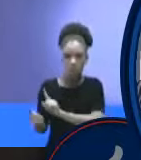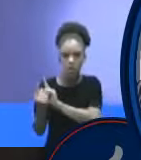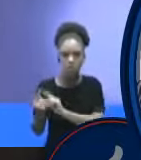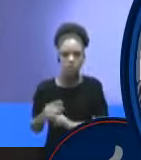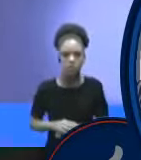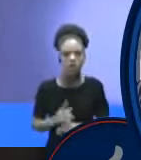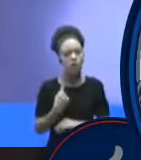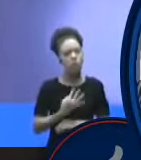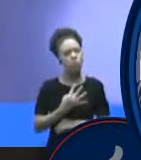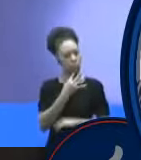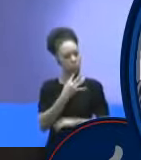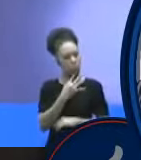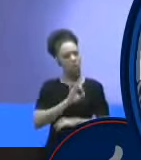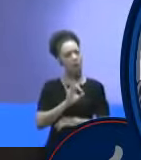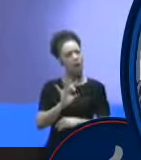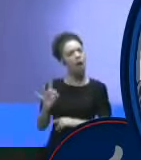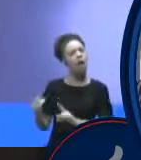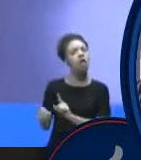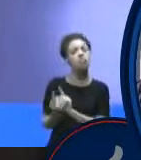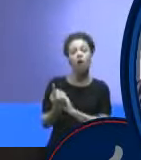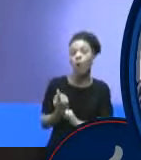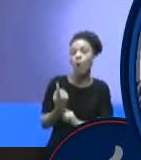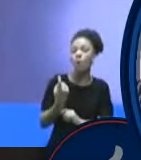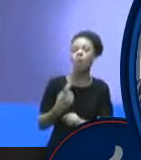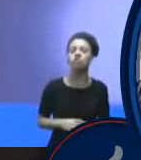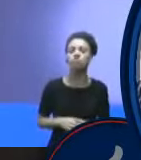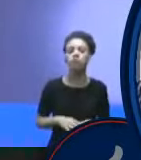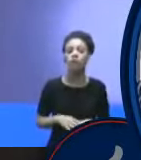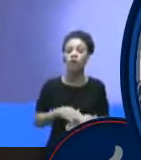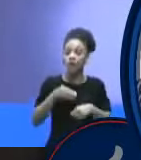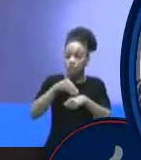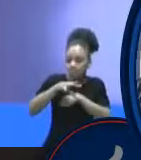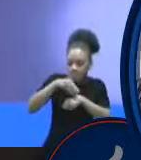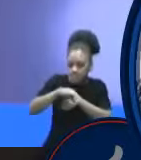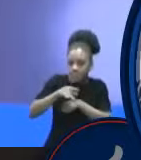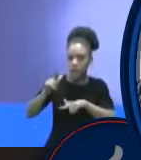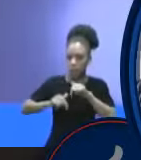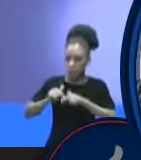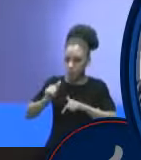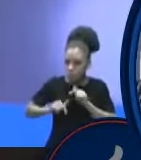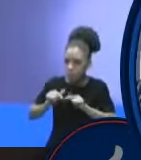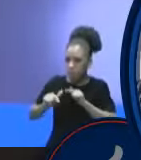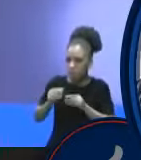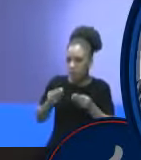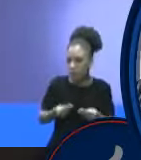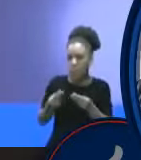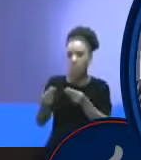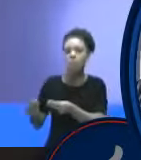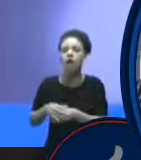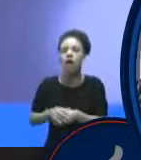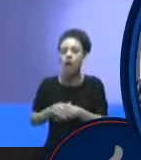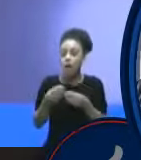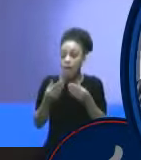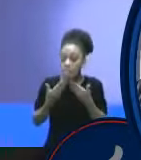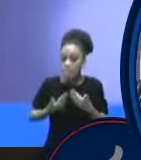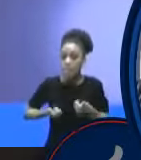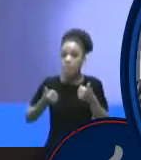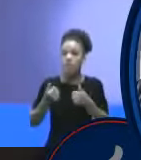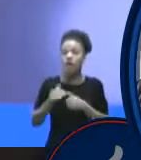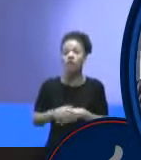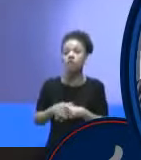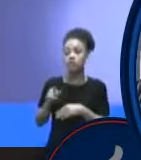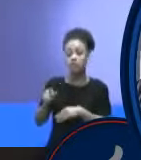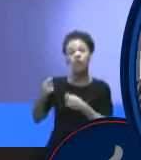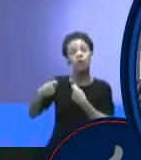Nós reconhecemos cada cliente como único e recomendamos produtos e serviços adequados e